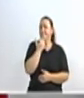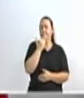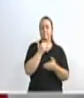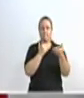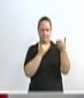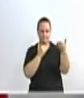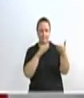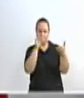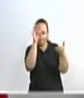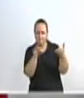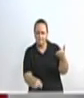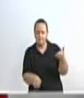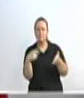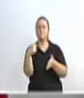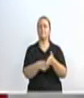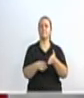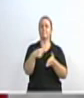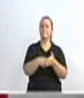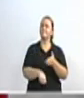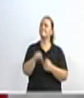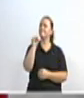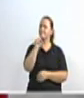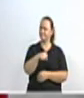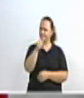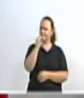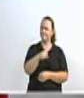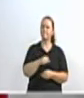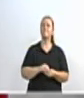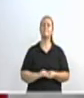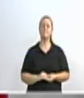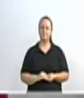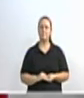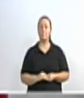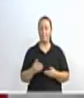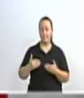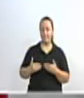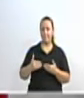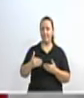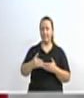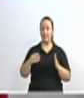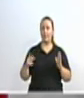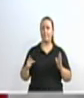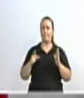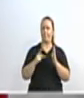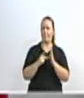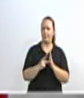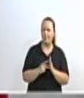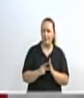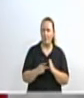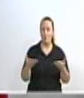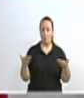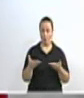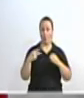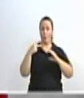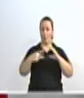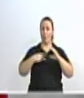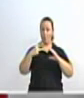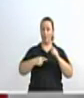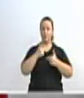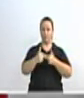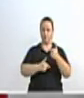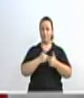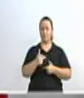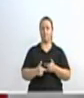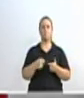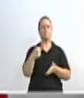que nós vamos cobrar sim, vamos continuar cobrando, desde quando o PROCON, desde quando hoje legislador, vamos cobrar,